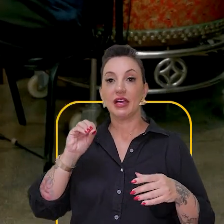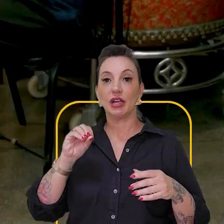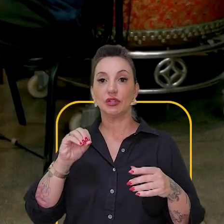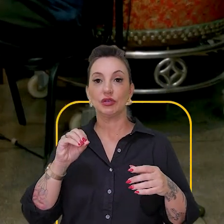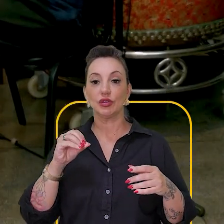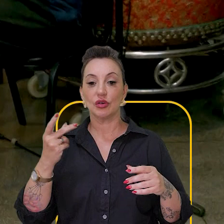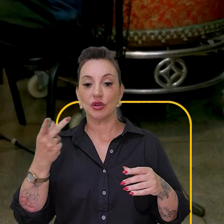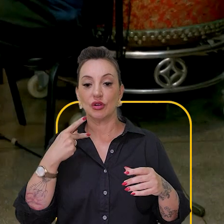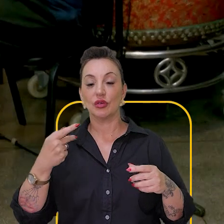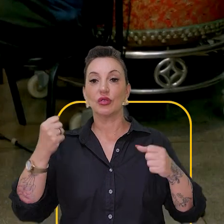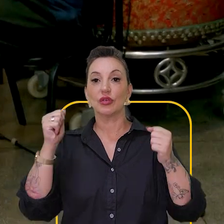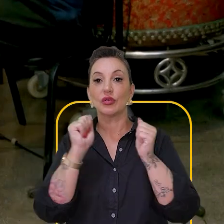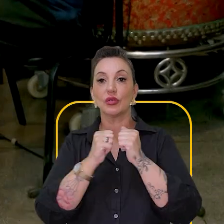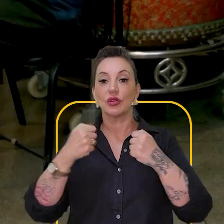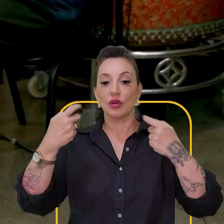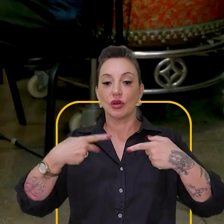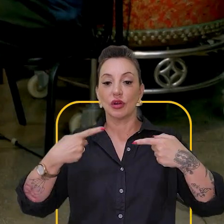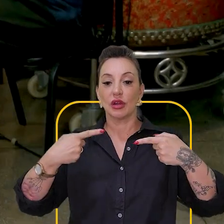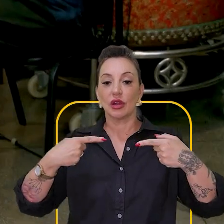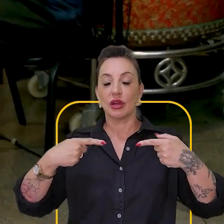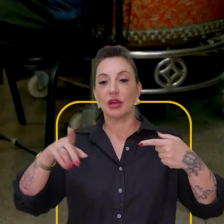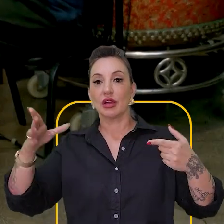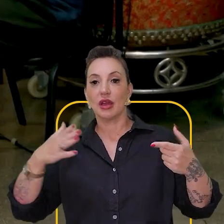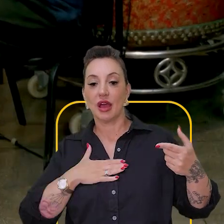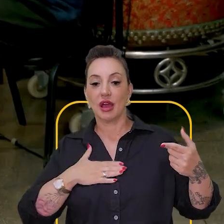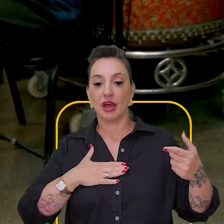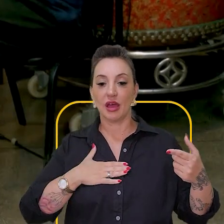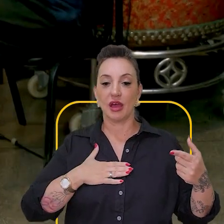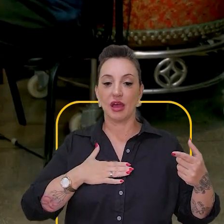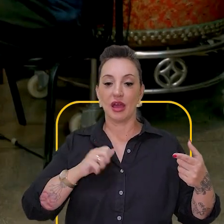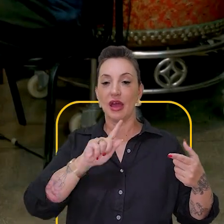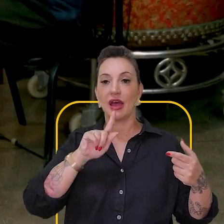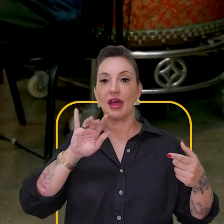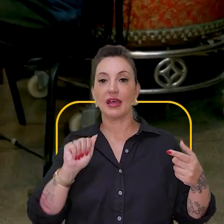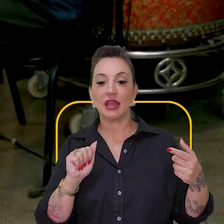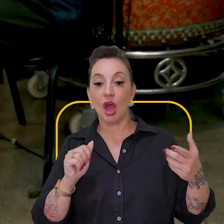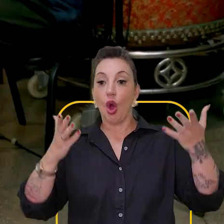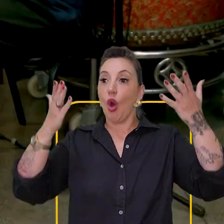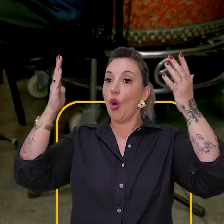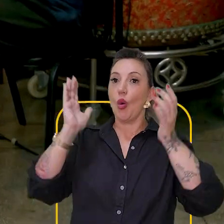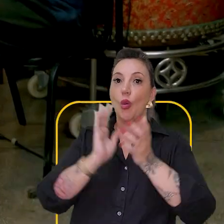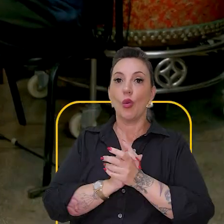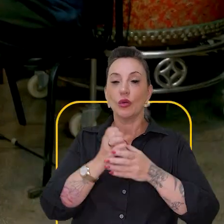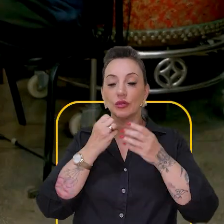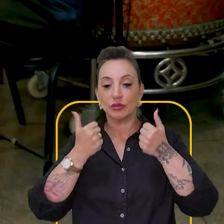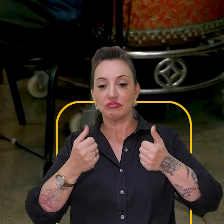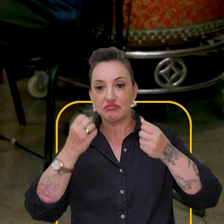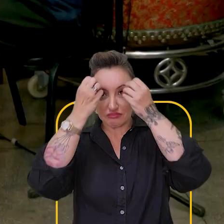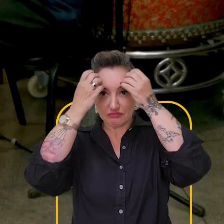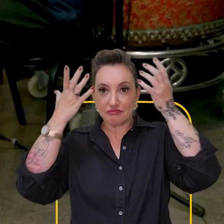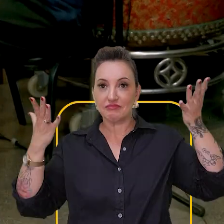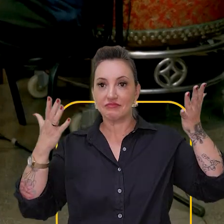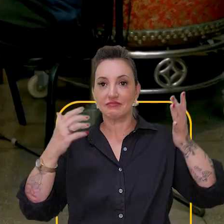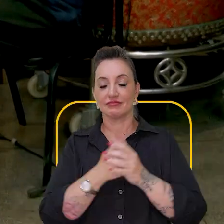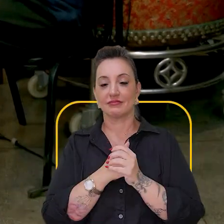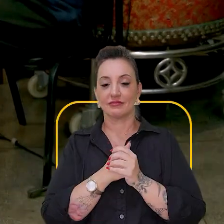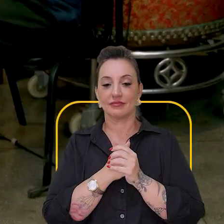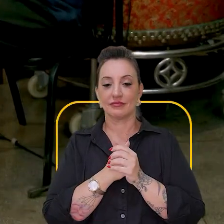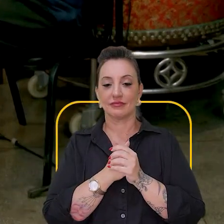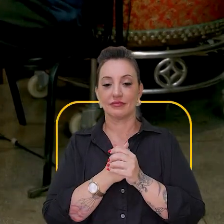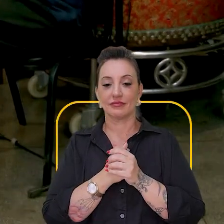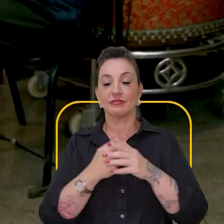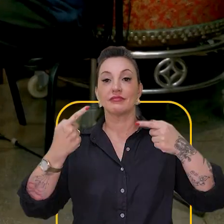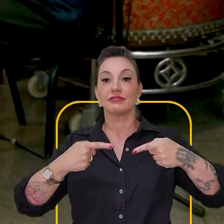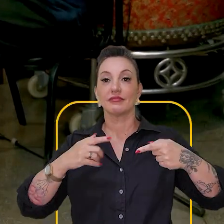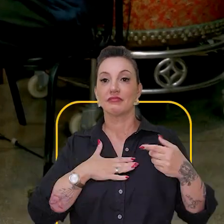Fernando a gente lutou junto no campeonato de tal eu sou de águia e tal pau falei ô rapaz tudo bem eu não lembrava dele é